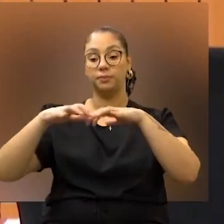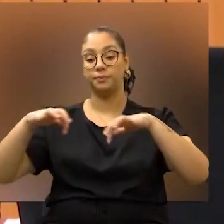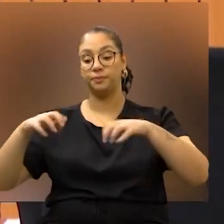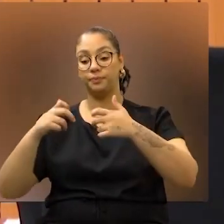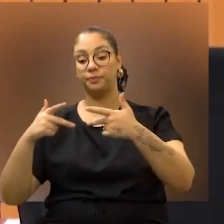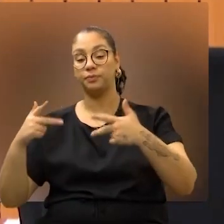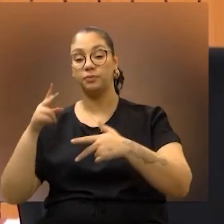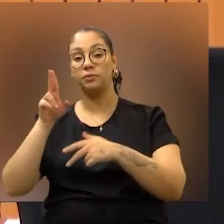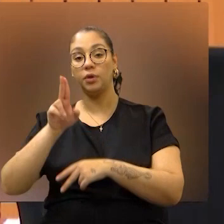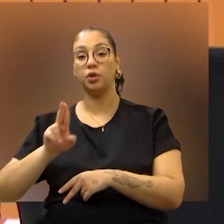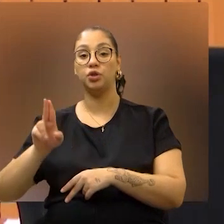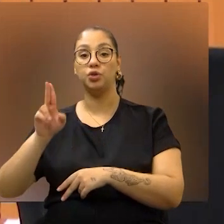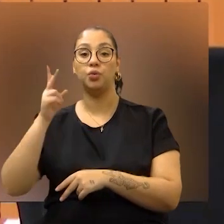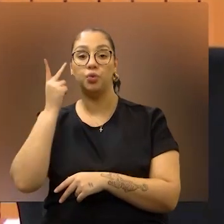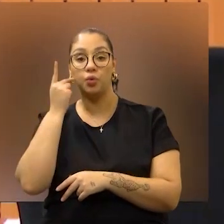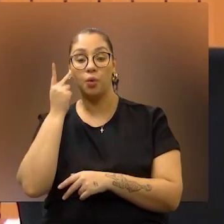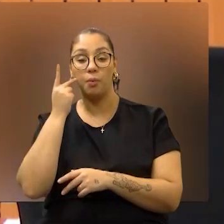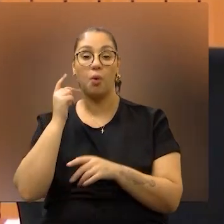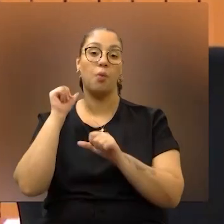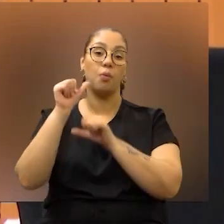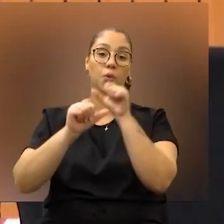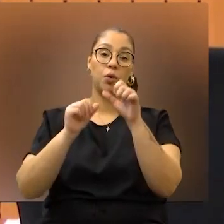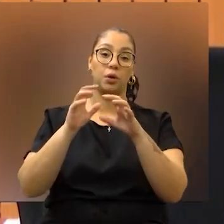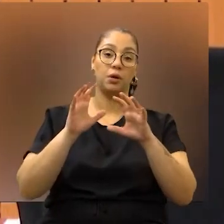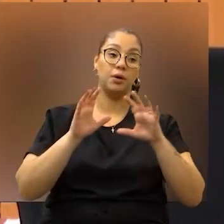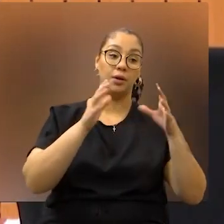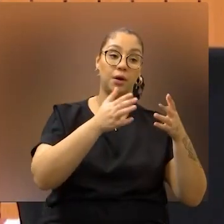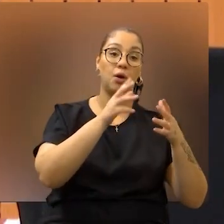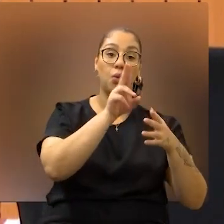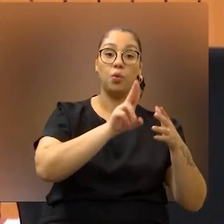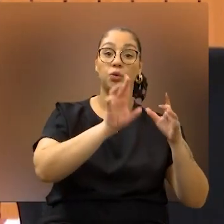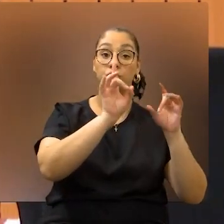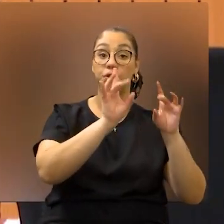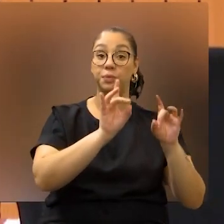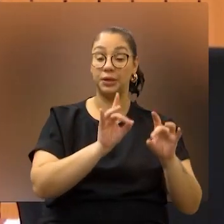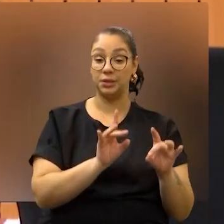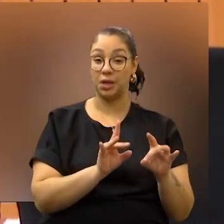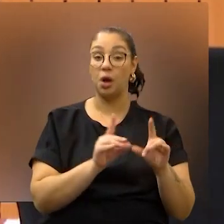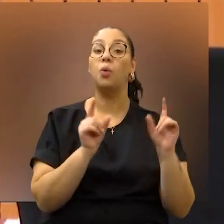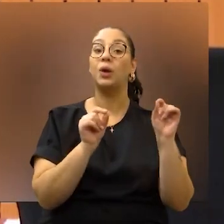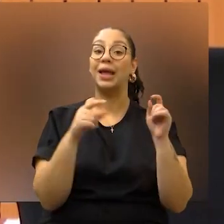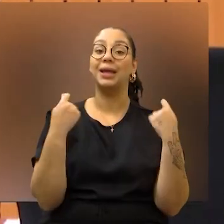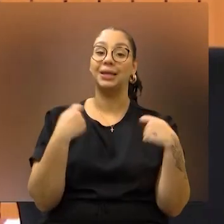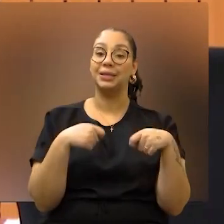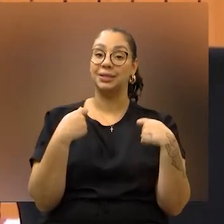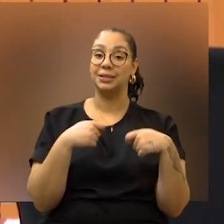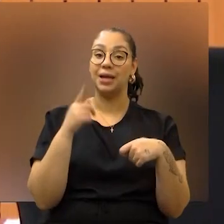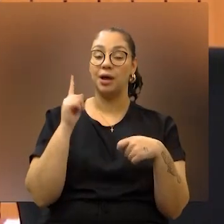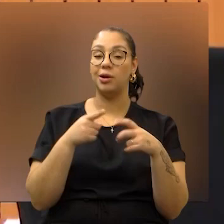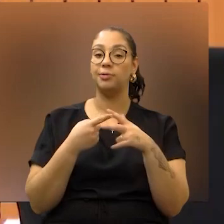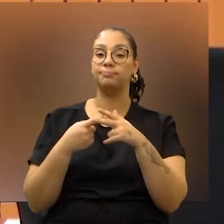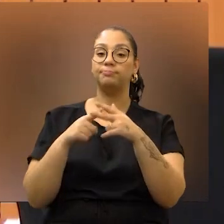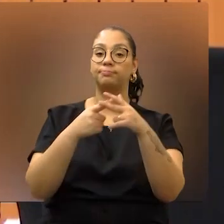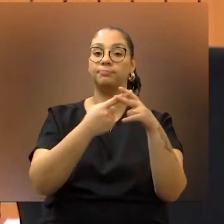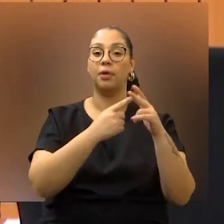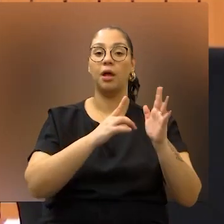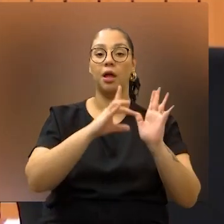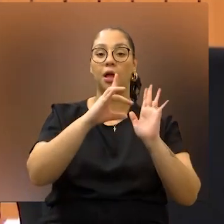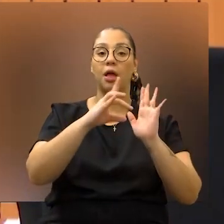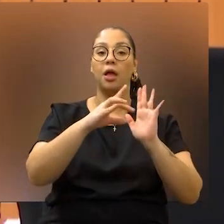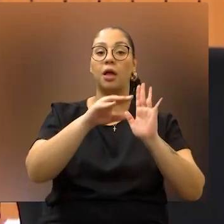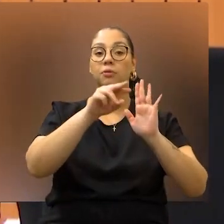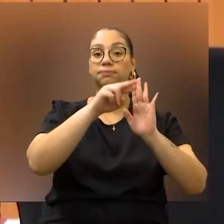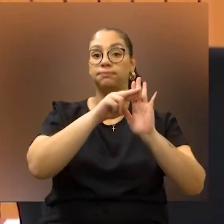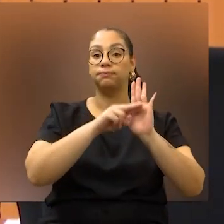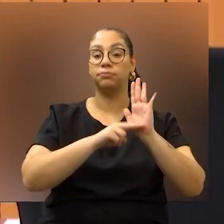da classe de bens de uso comum do povo para a classe de bens de uso especial. Providência essa necessária à regularização junto